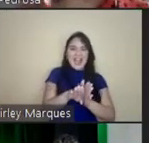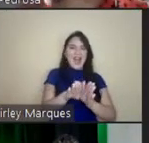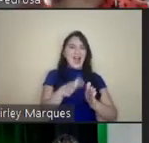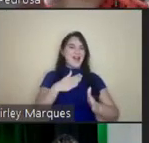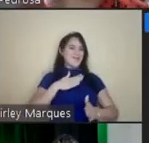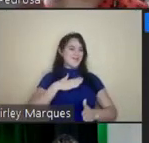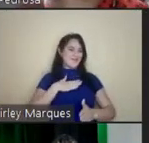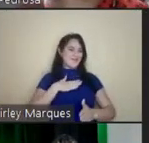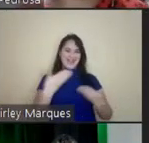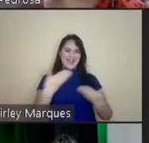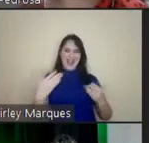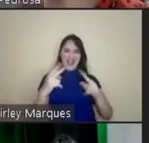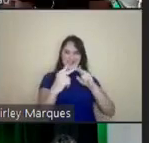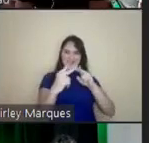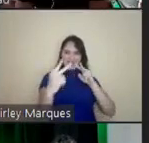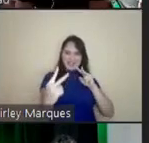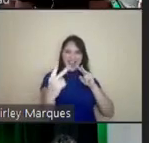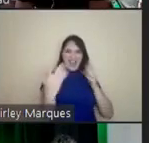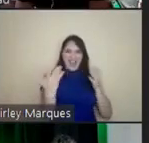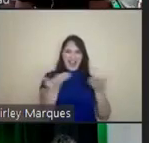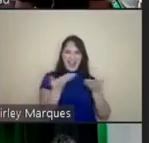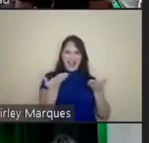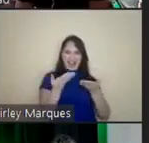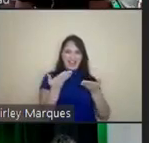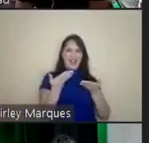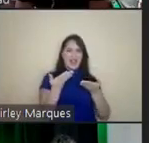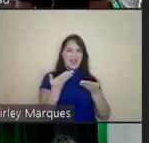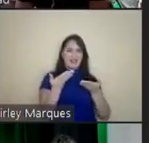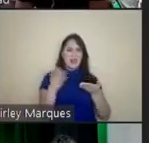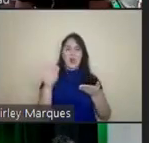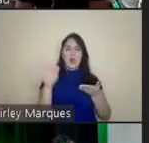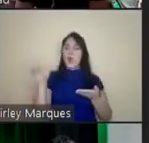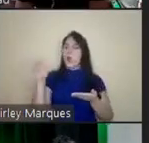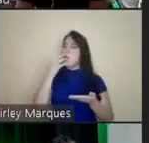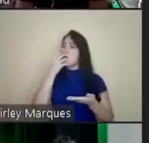essas virtualidades fazem um negócio, toma um pouco alto. Bob,